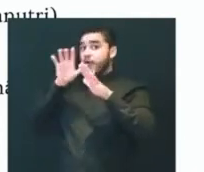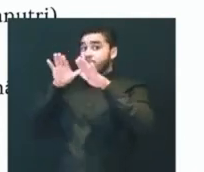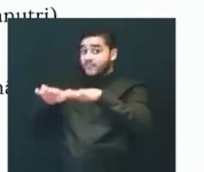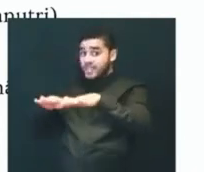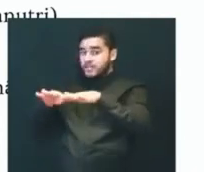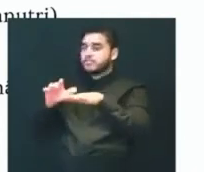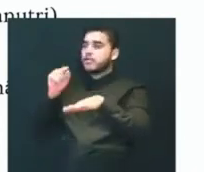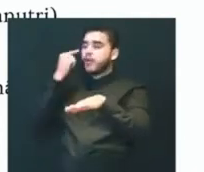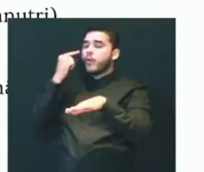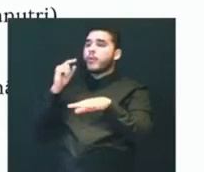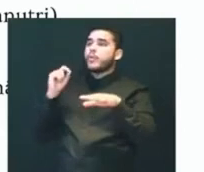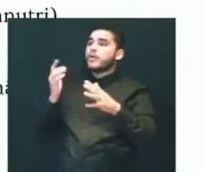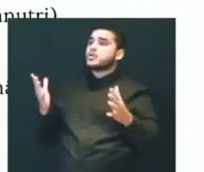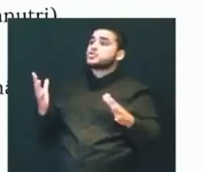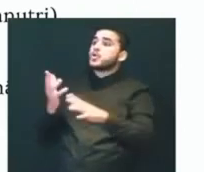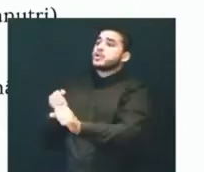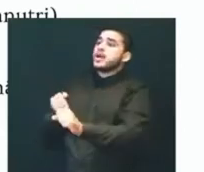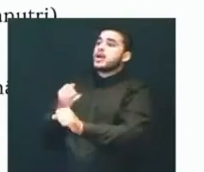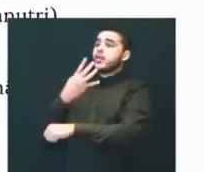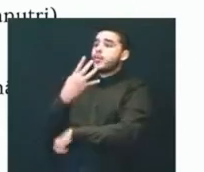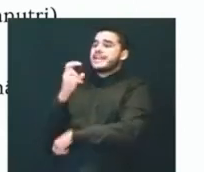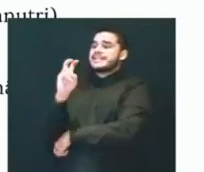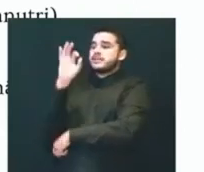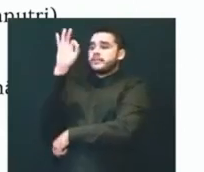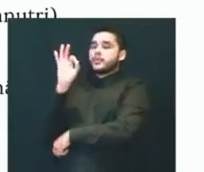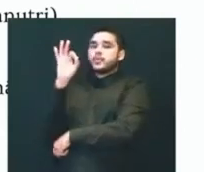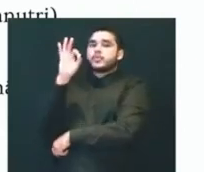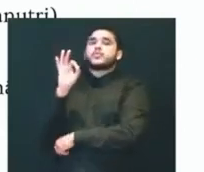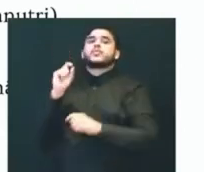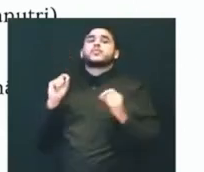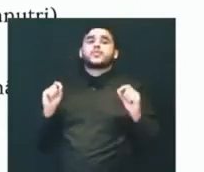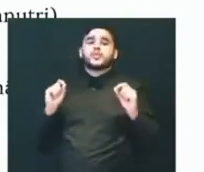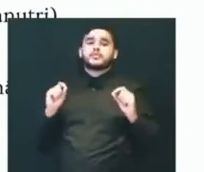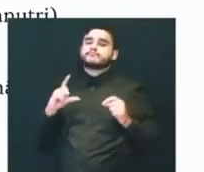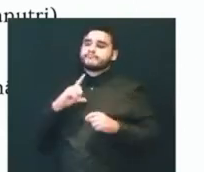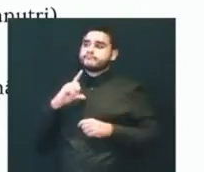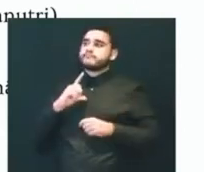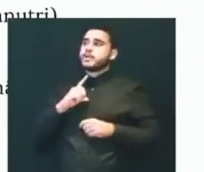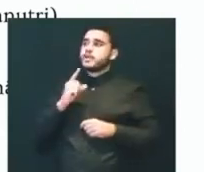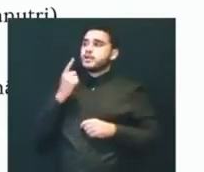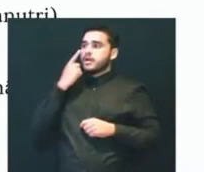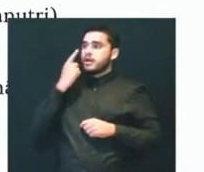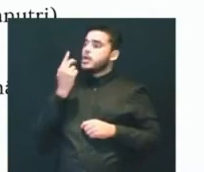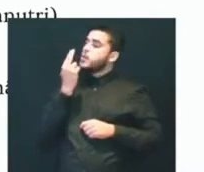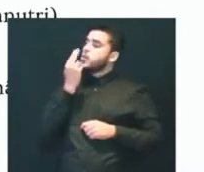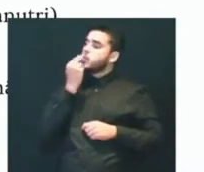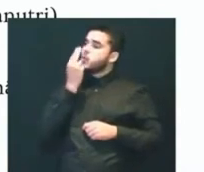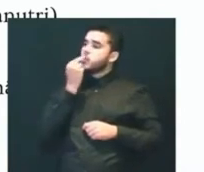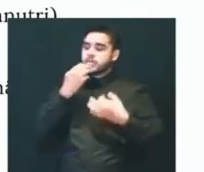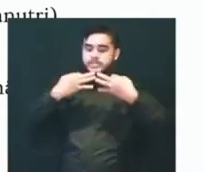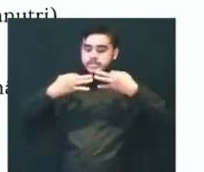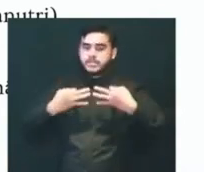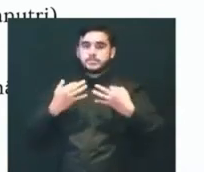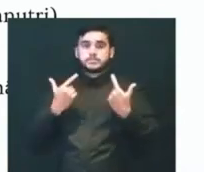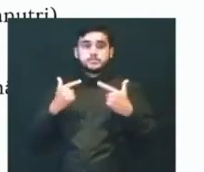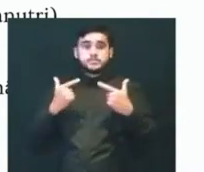investigados, 45% dos pacientes apresentavam uma desnutrição acentuada. Eu não estou falando de